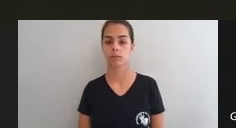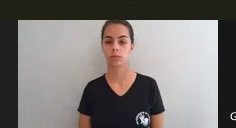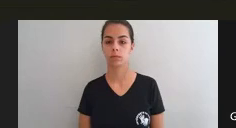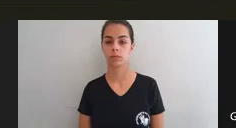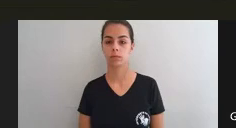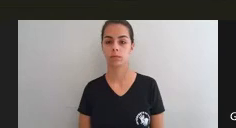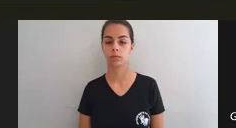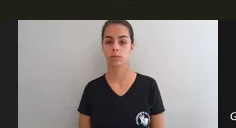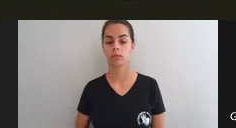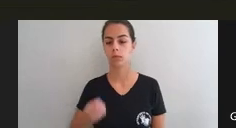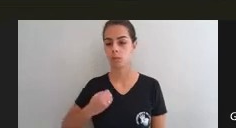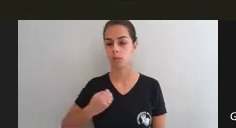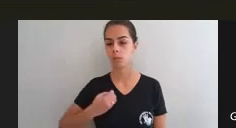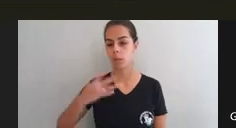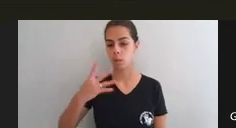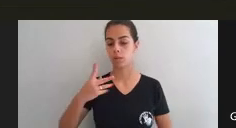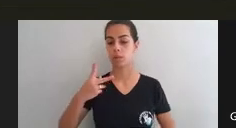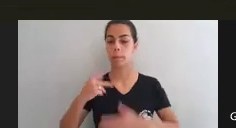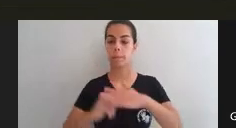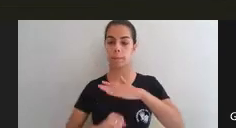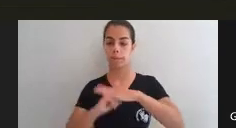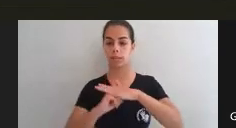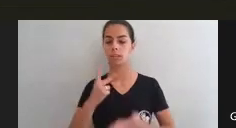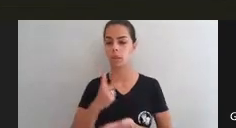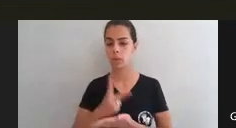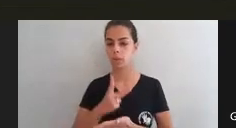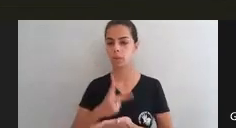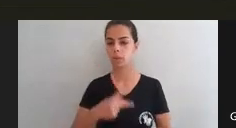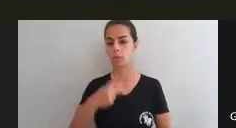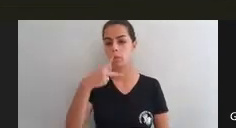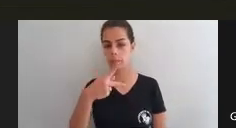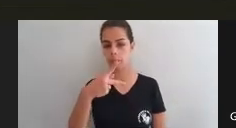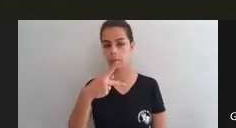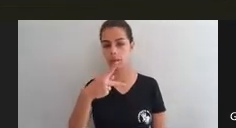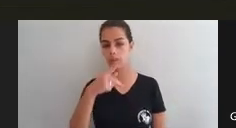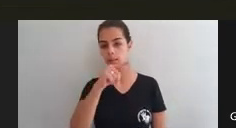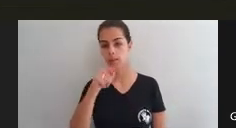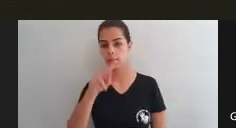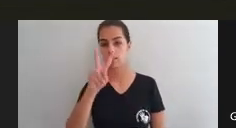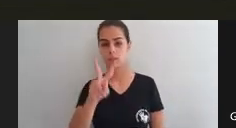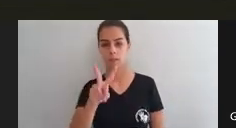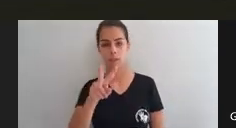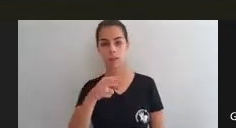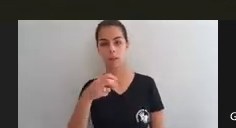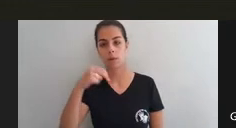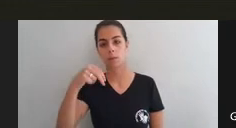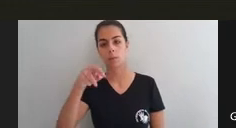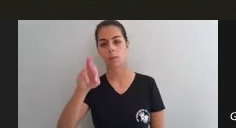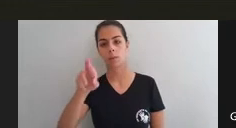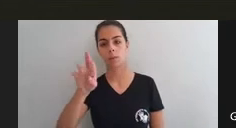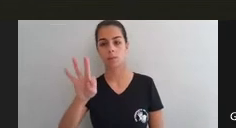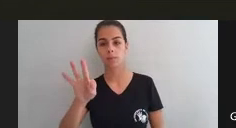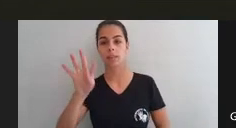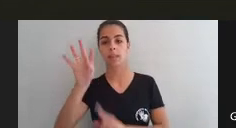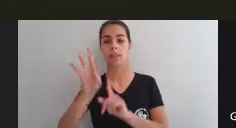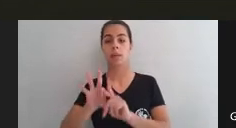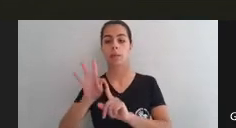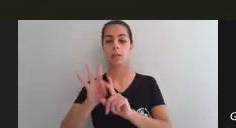a gente tem a mesma pressão P, mas o volume agora é ZV, isso é igual a nRT, portanto, a